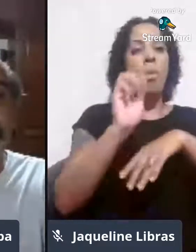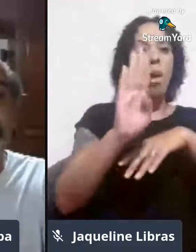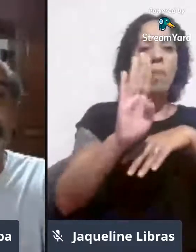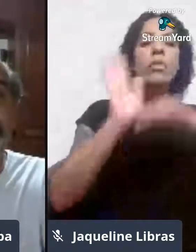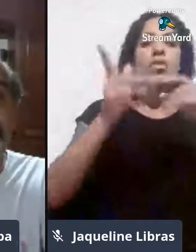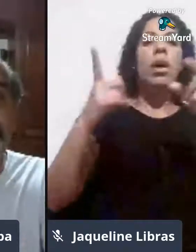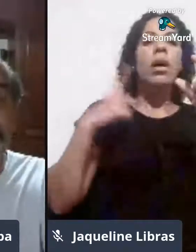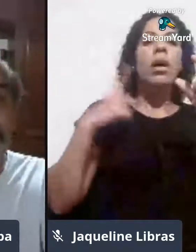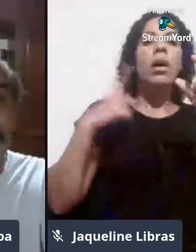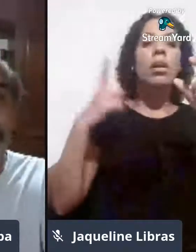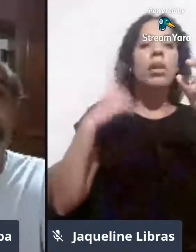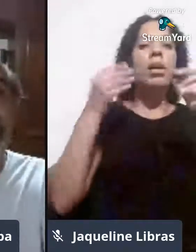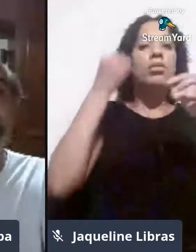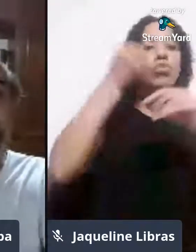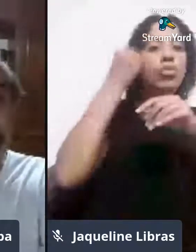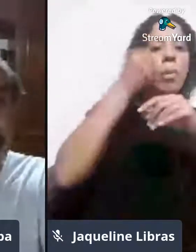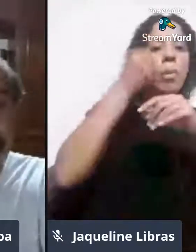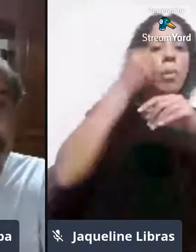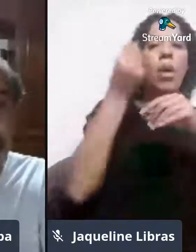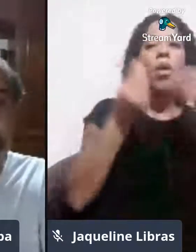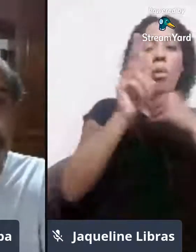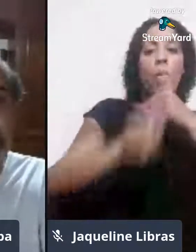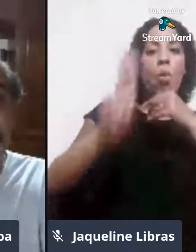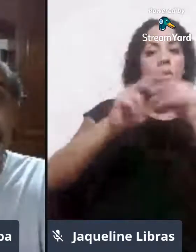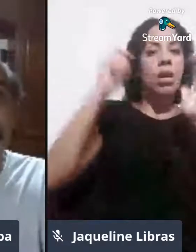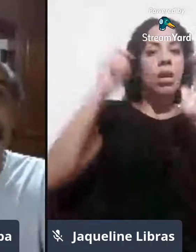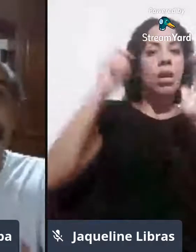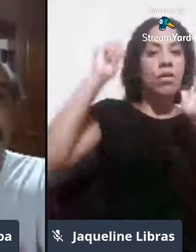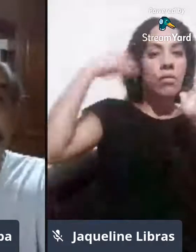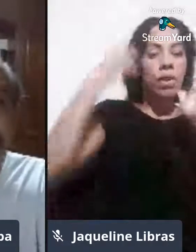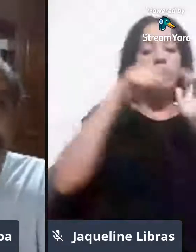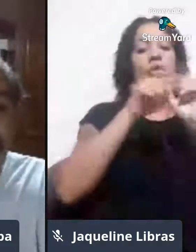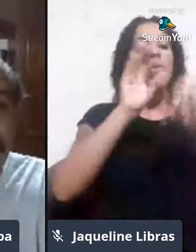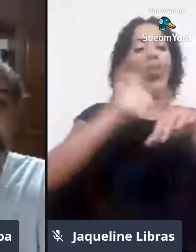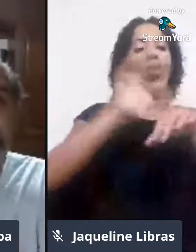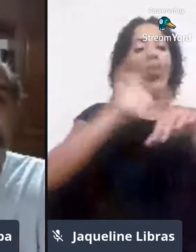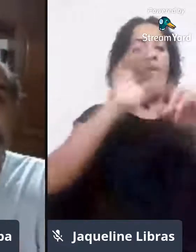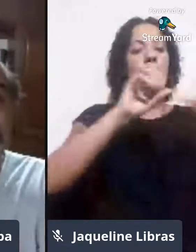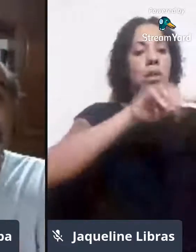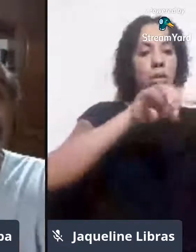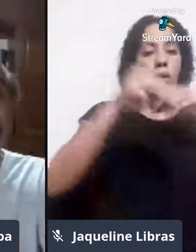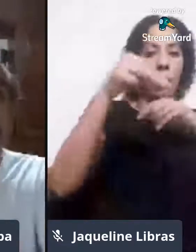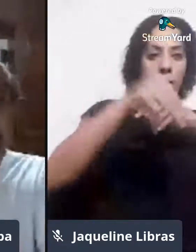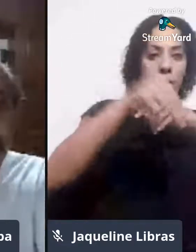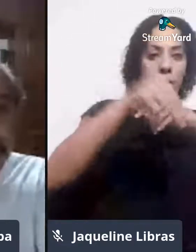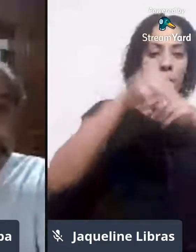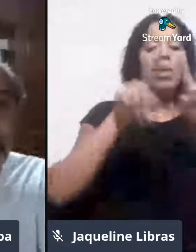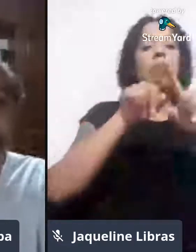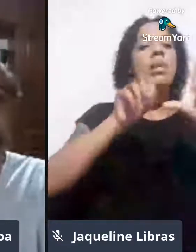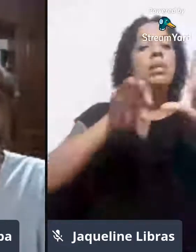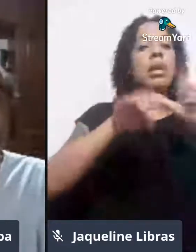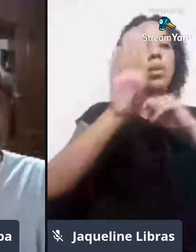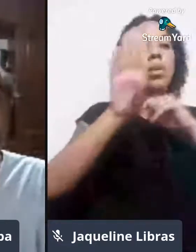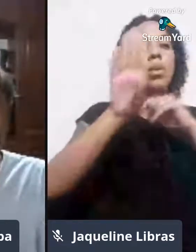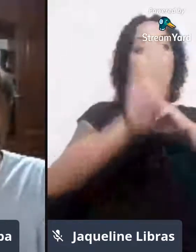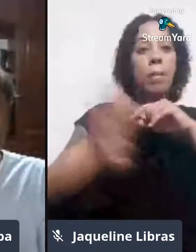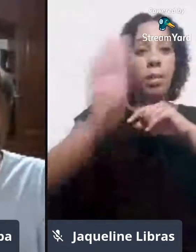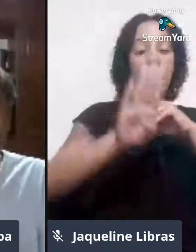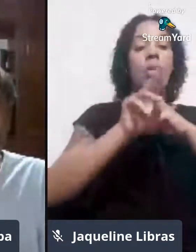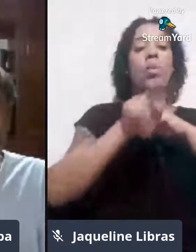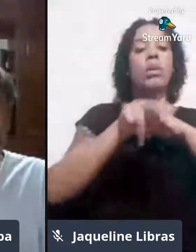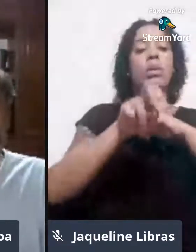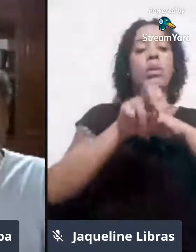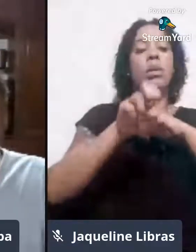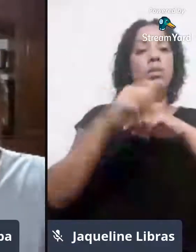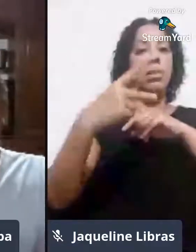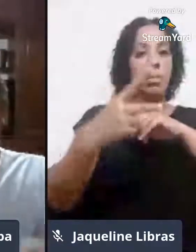experiências do uso de vídeo, na licenciatura em matemática, na licenciatura em biologia, da UNESP de Rio Claro. Tá